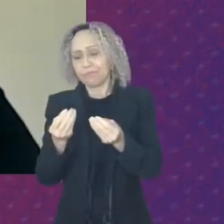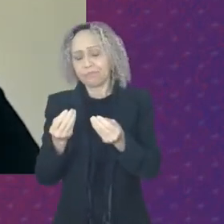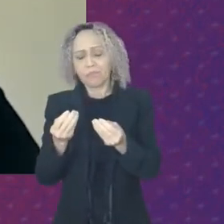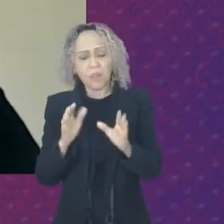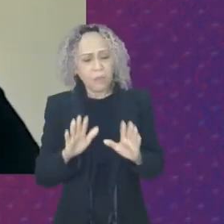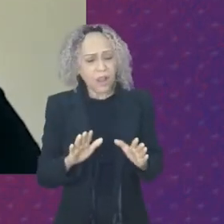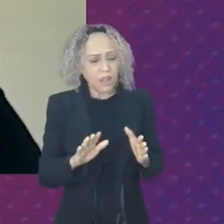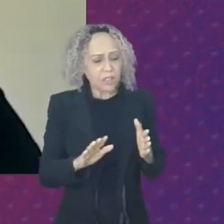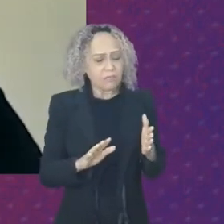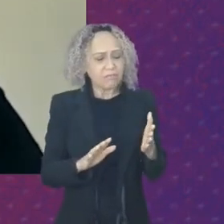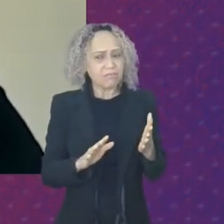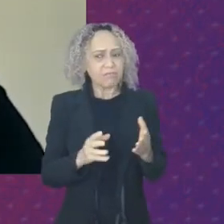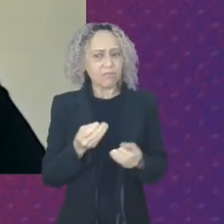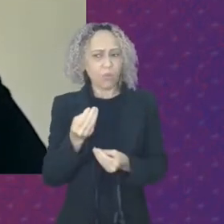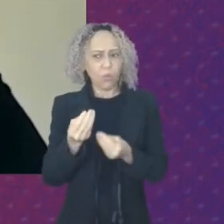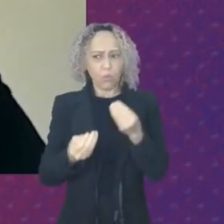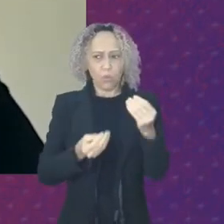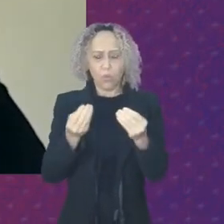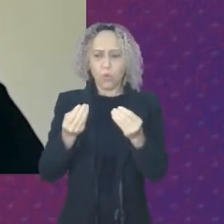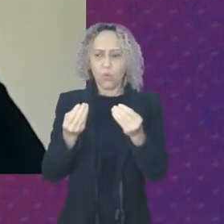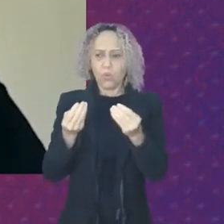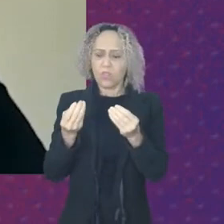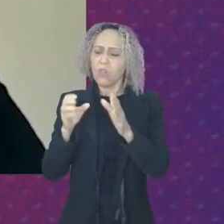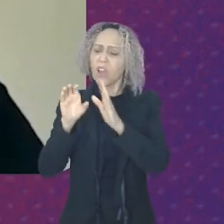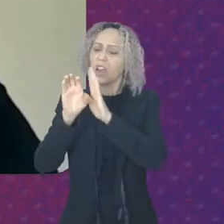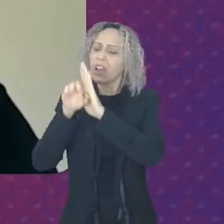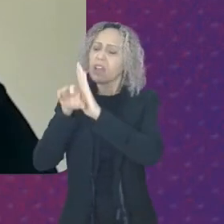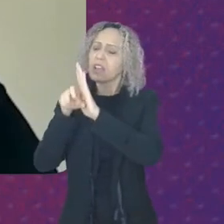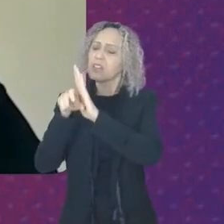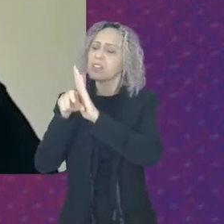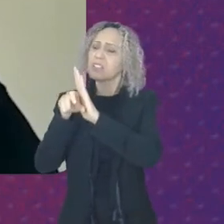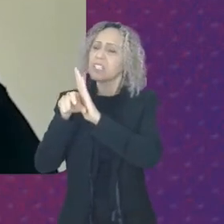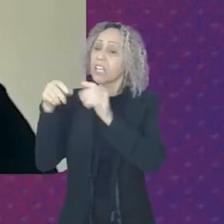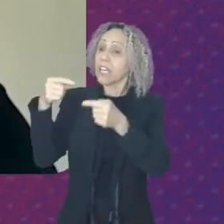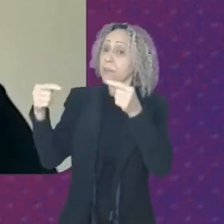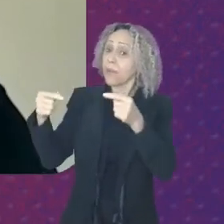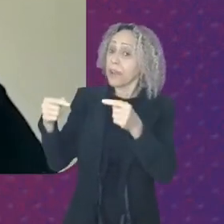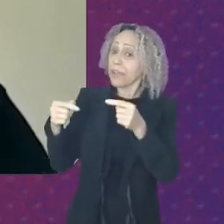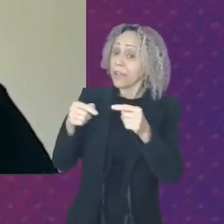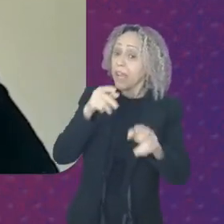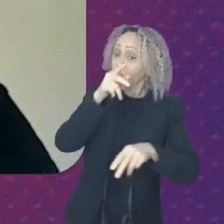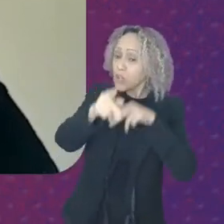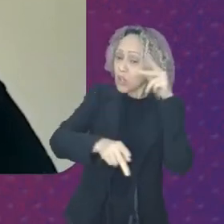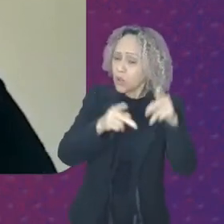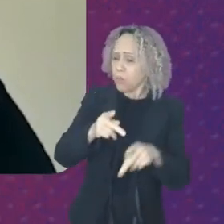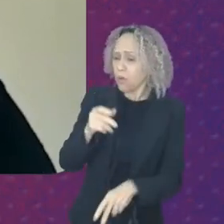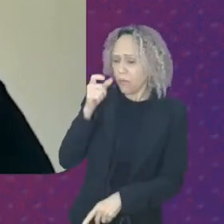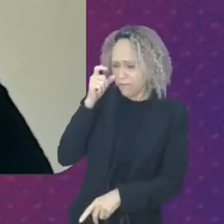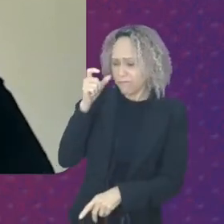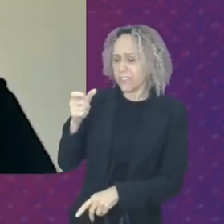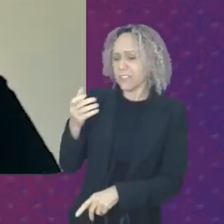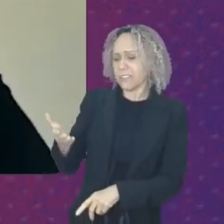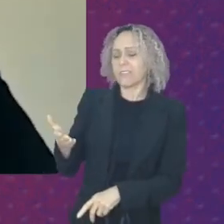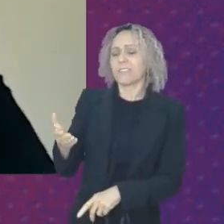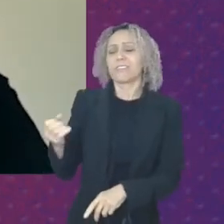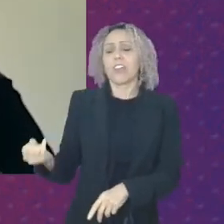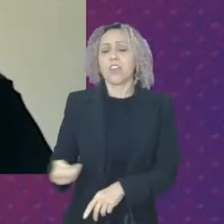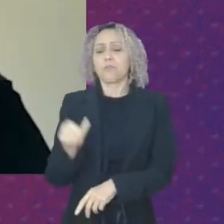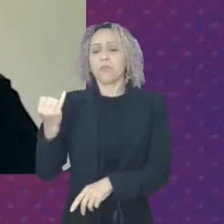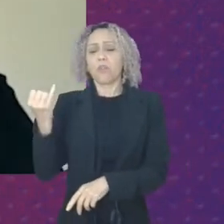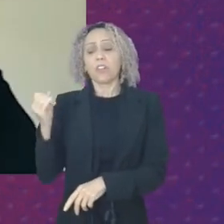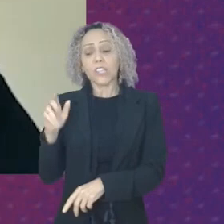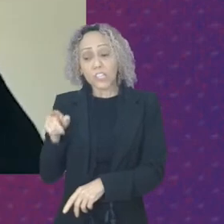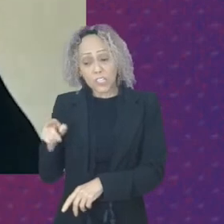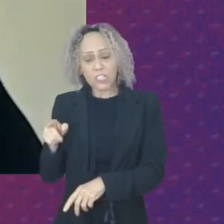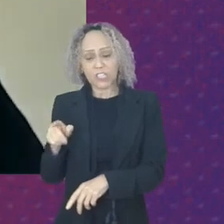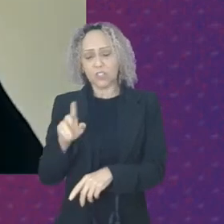é esse conteúdo político de interesse público? Como é que a gente vai fazer essa